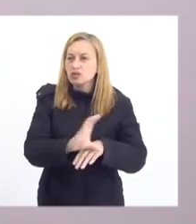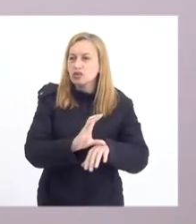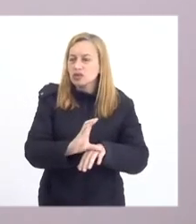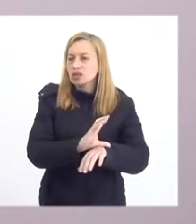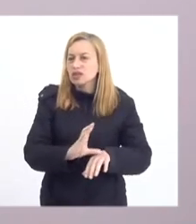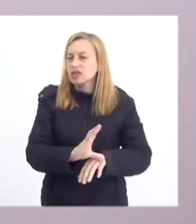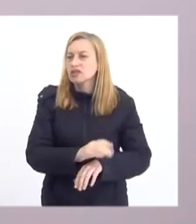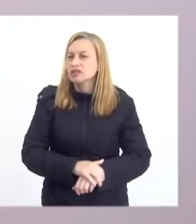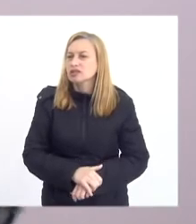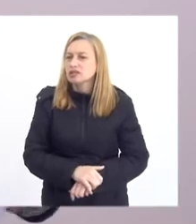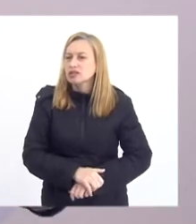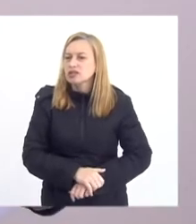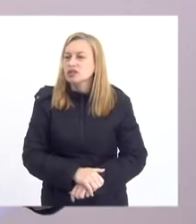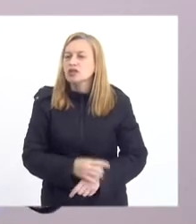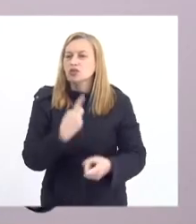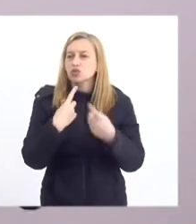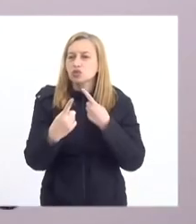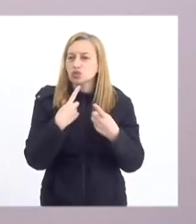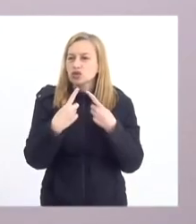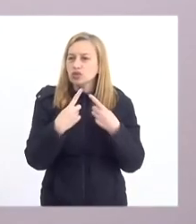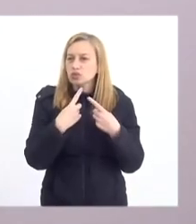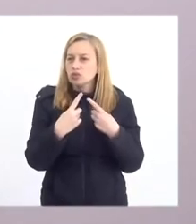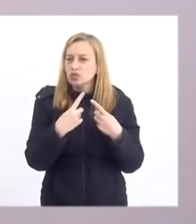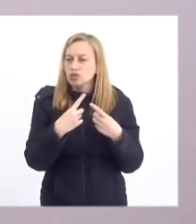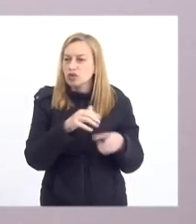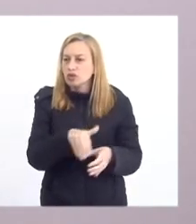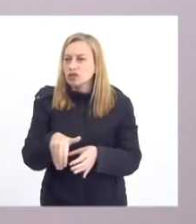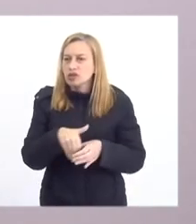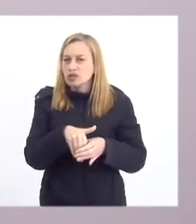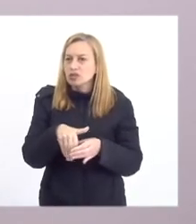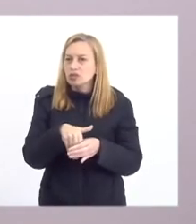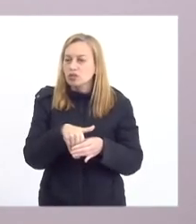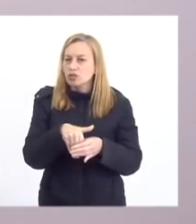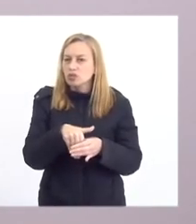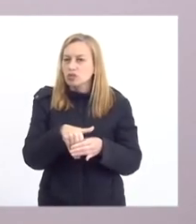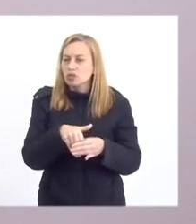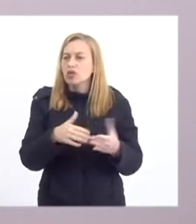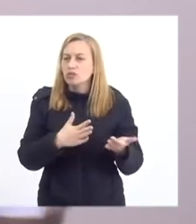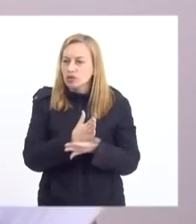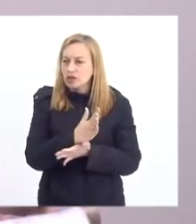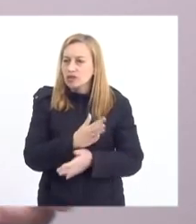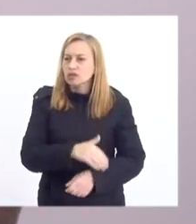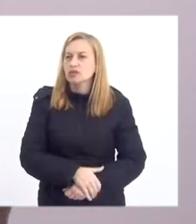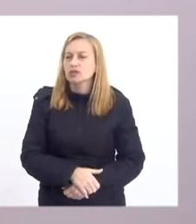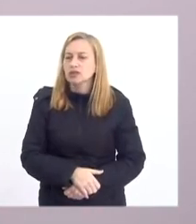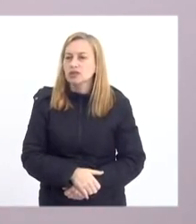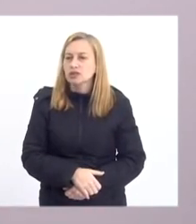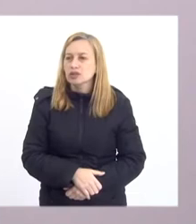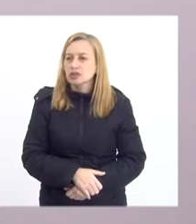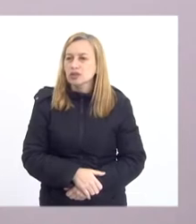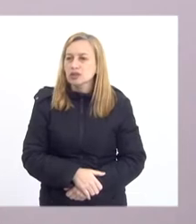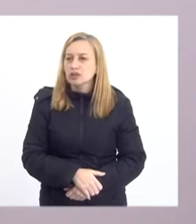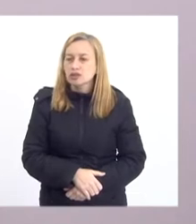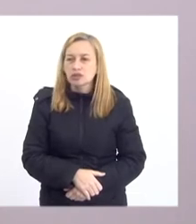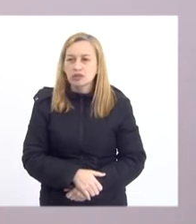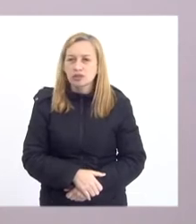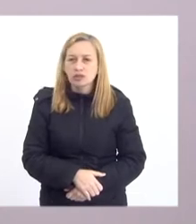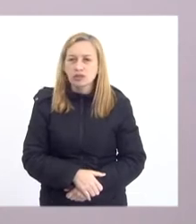constitucionalidade. Em discussão, em votação, aprovado.